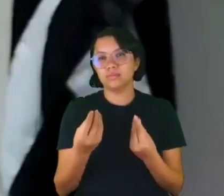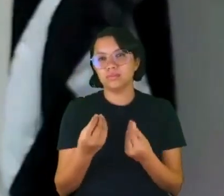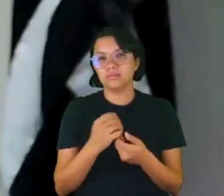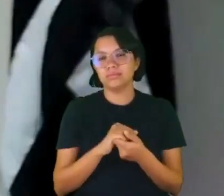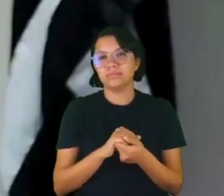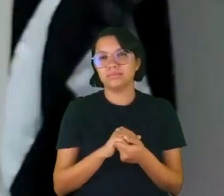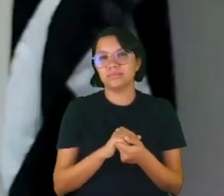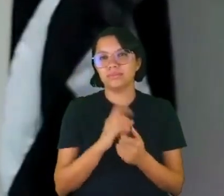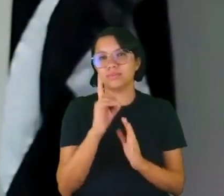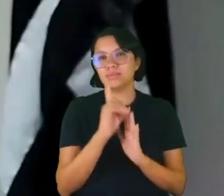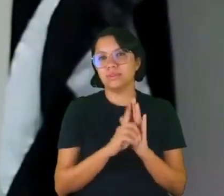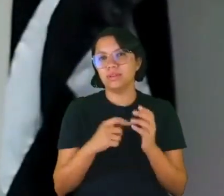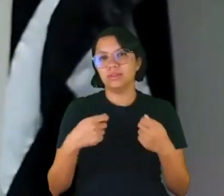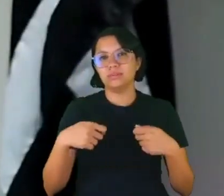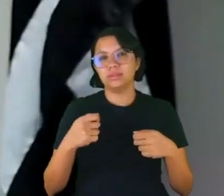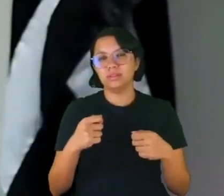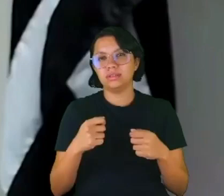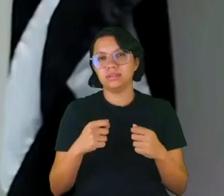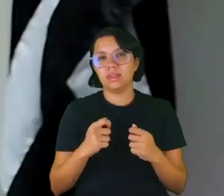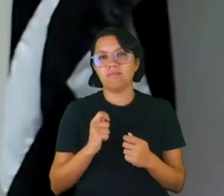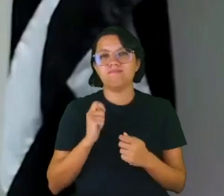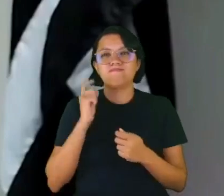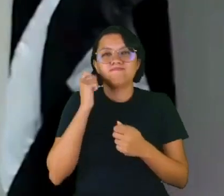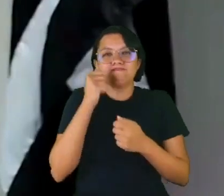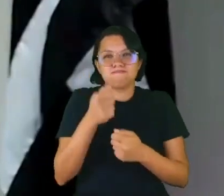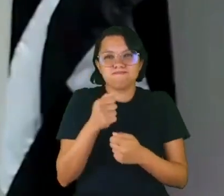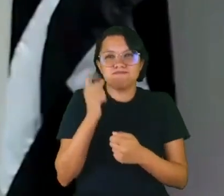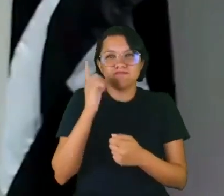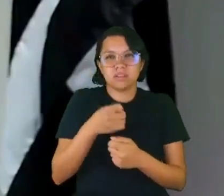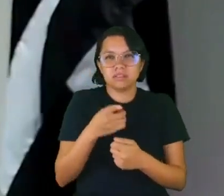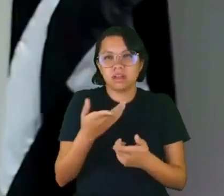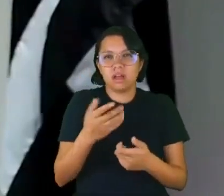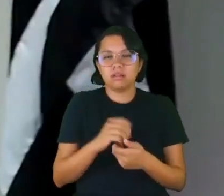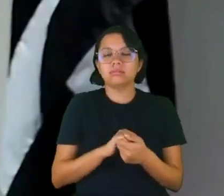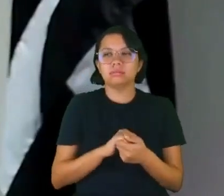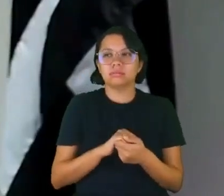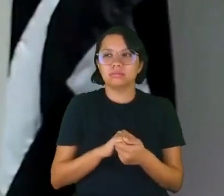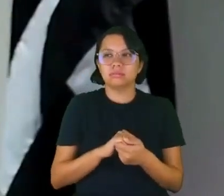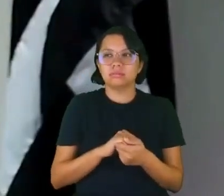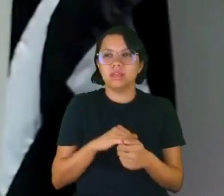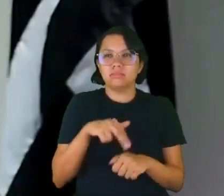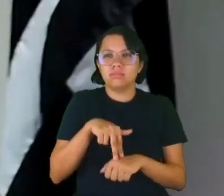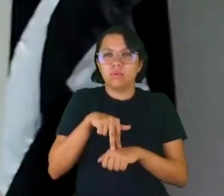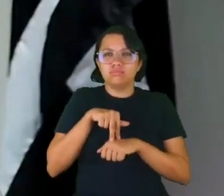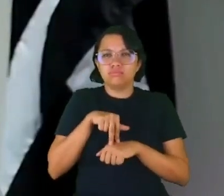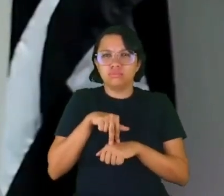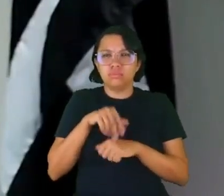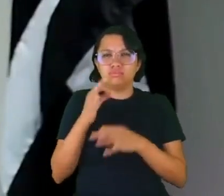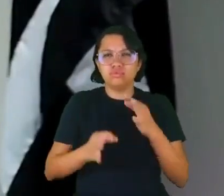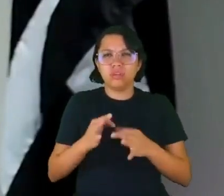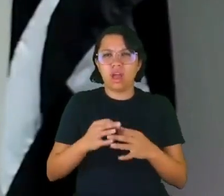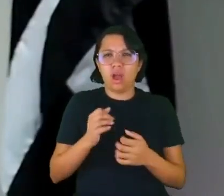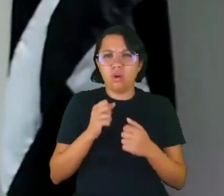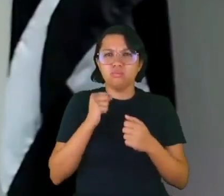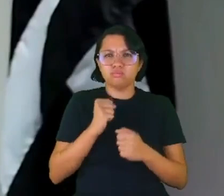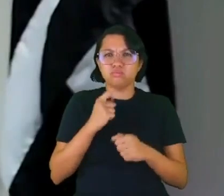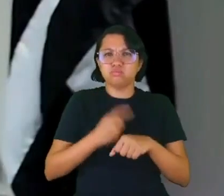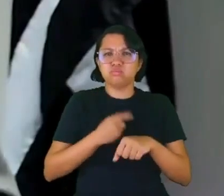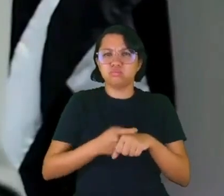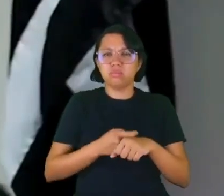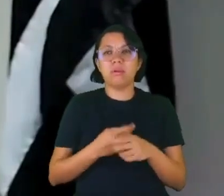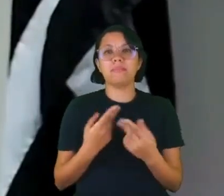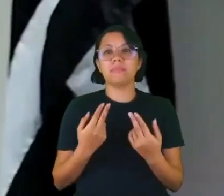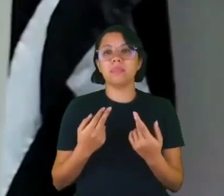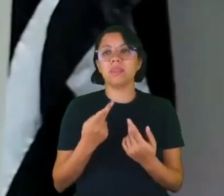da posição do judiciário, firme. Como diz Bob, né? Não adianta mais, não precisamos mais garantir os